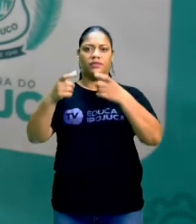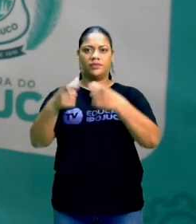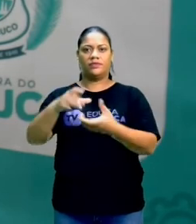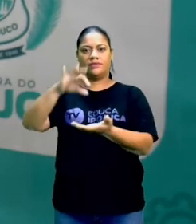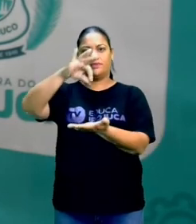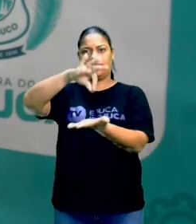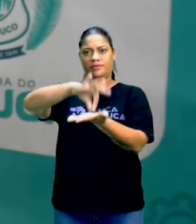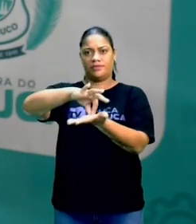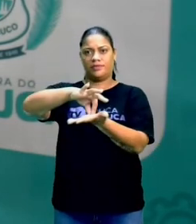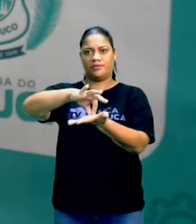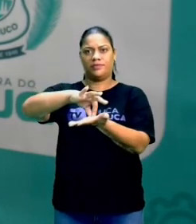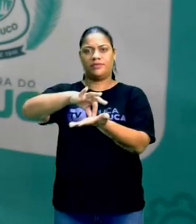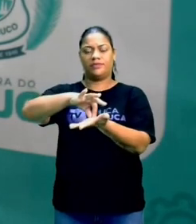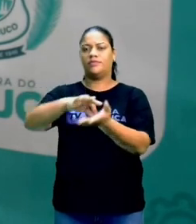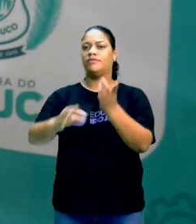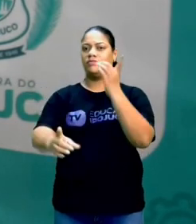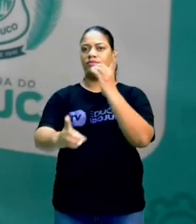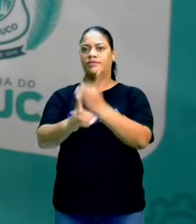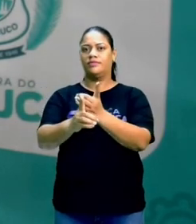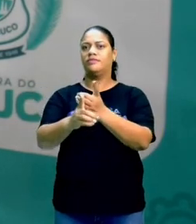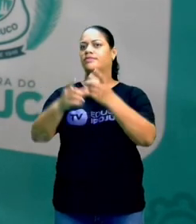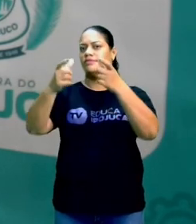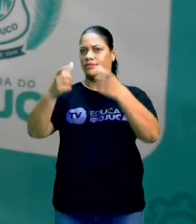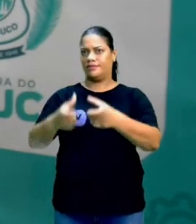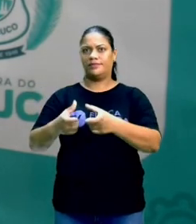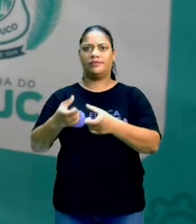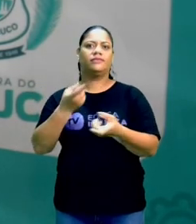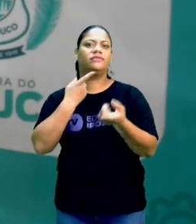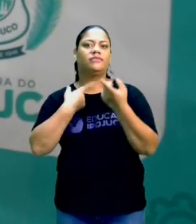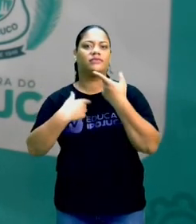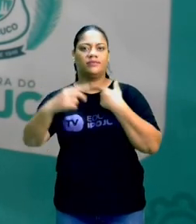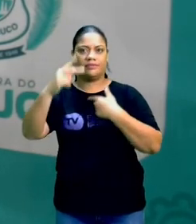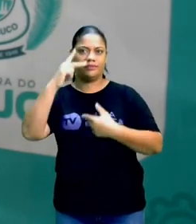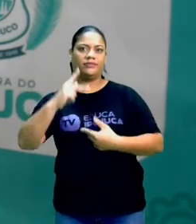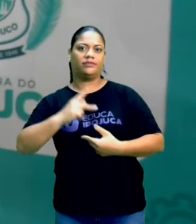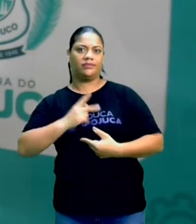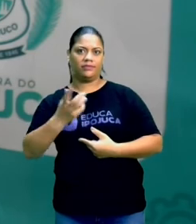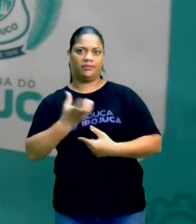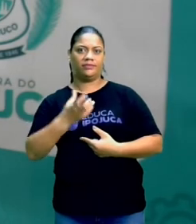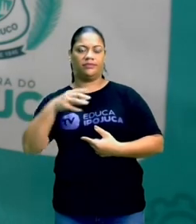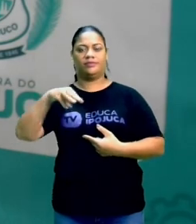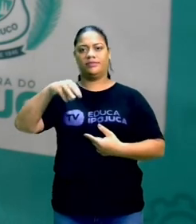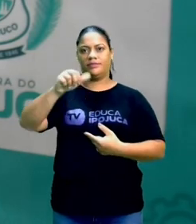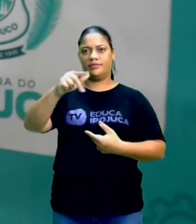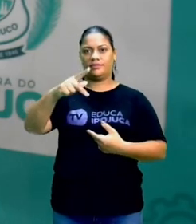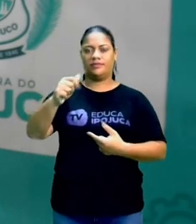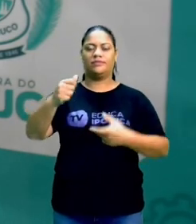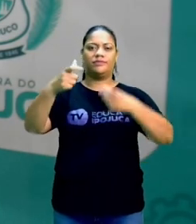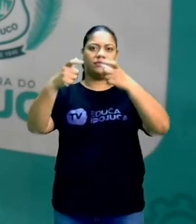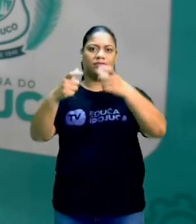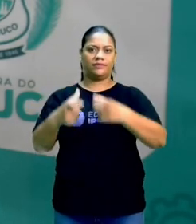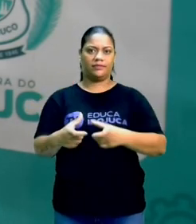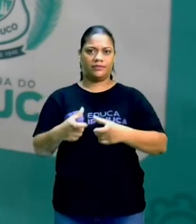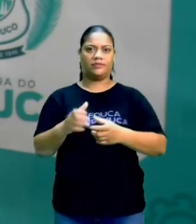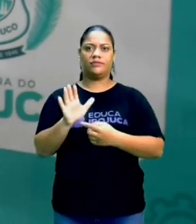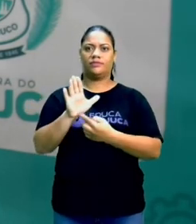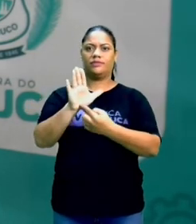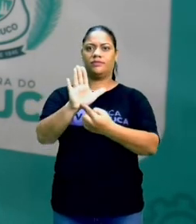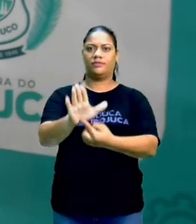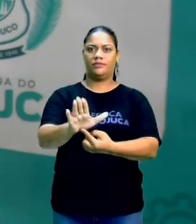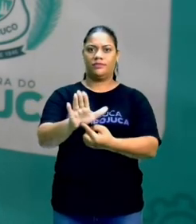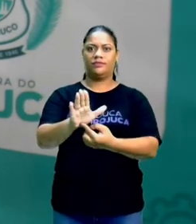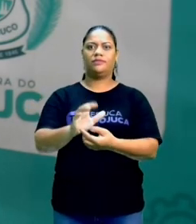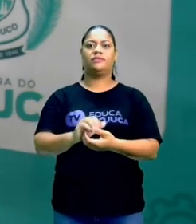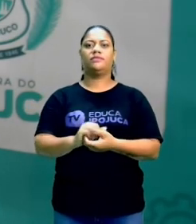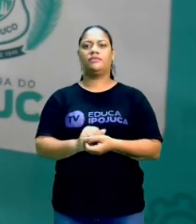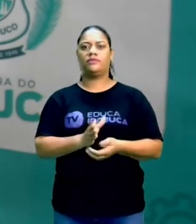localização no celular e nos situarmos, ou seja, no GPS, na configuração do mapa, dando nossa localização, apresentando